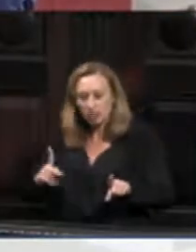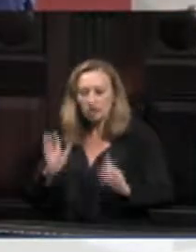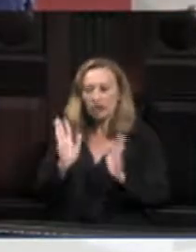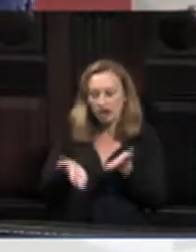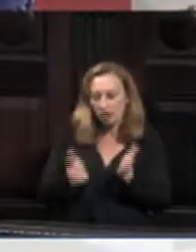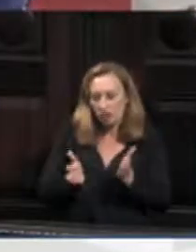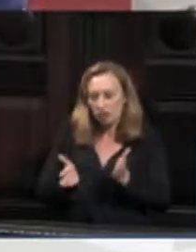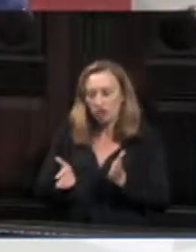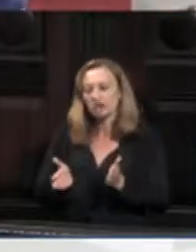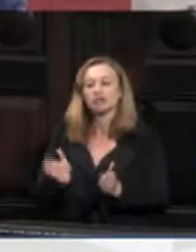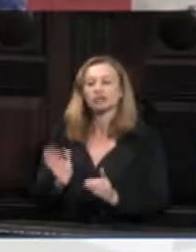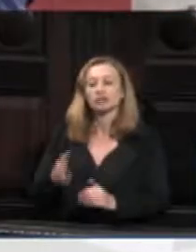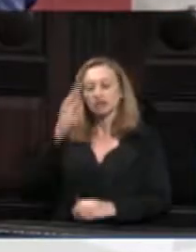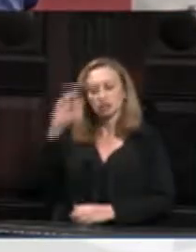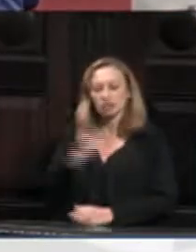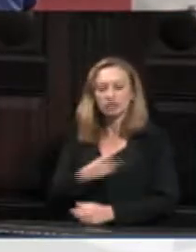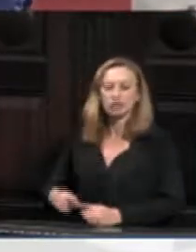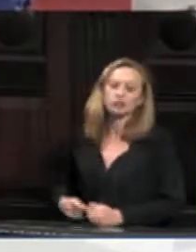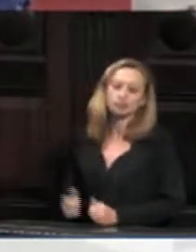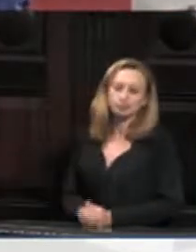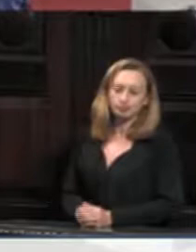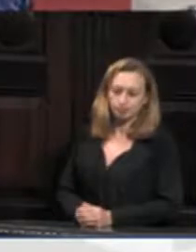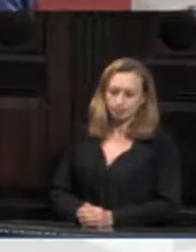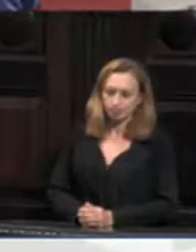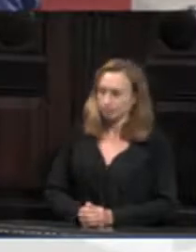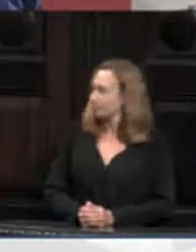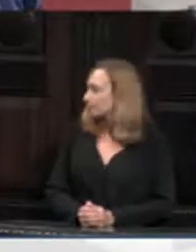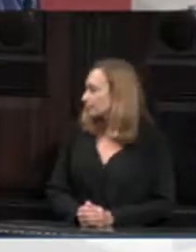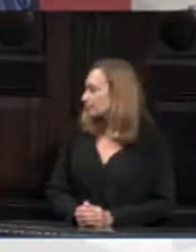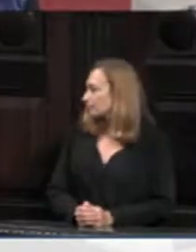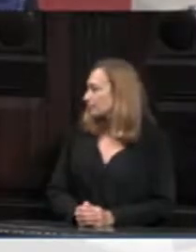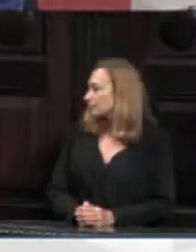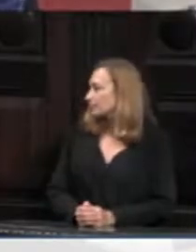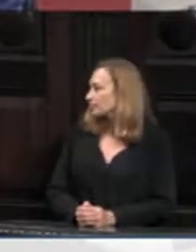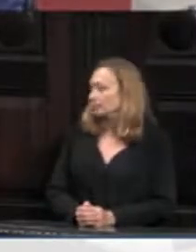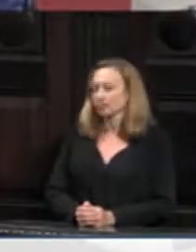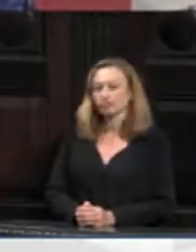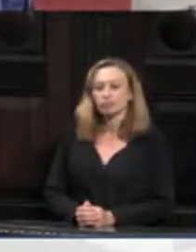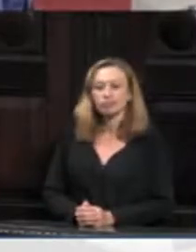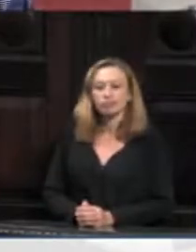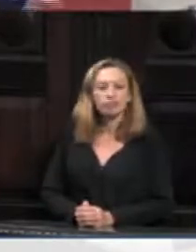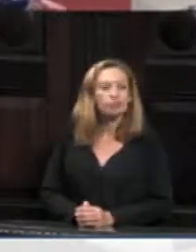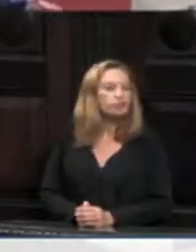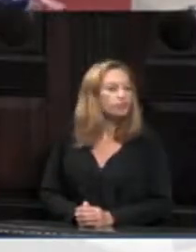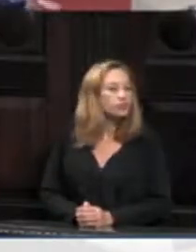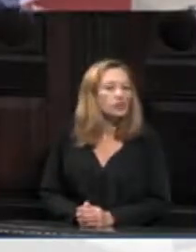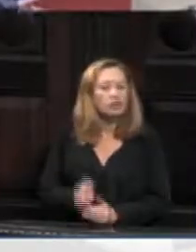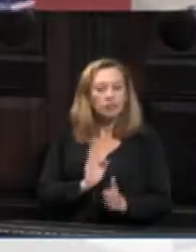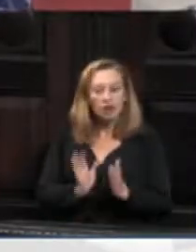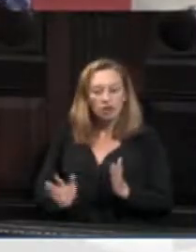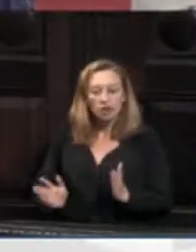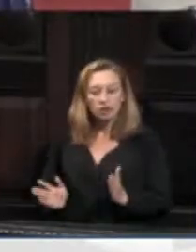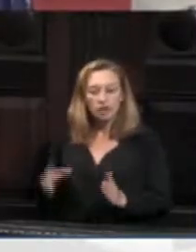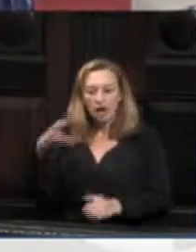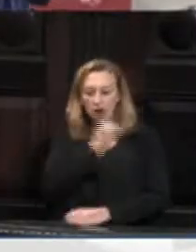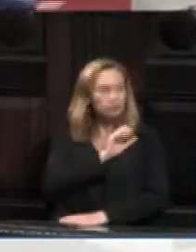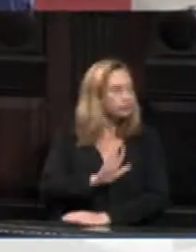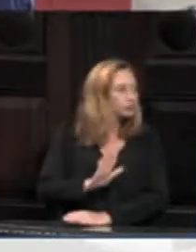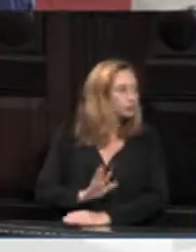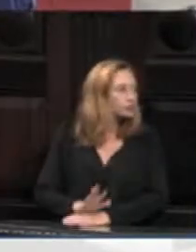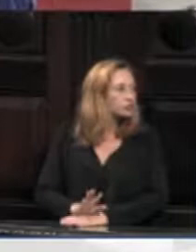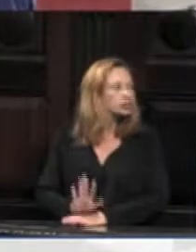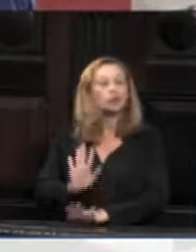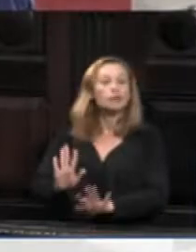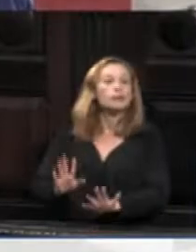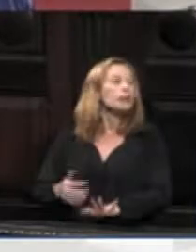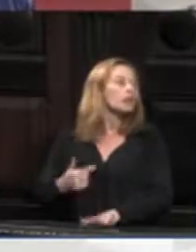pronta para ser aprovada, senhor presidente. Só para contribuir, deputado Carlos. Pela ordem. É rápido. Eu recebi